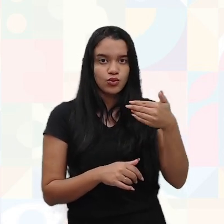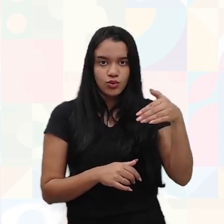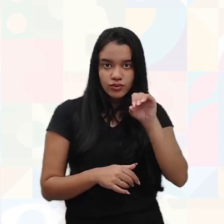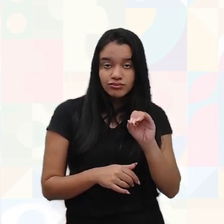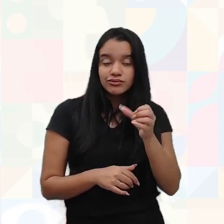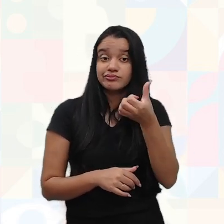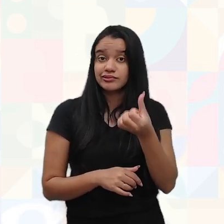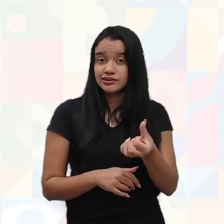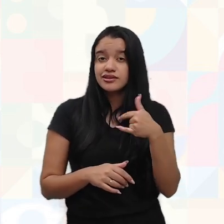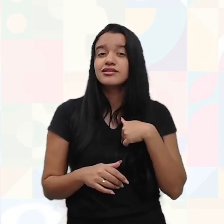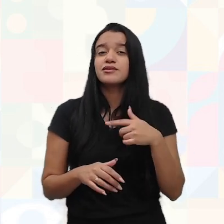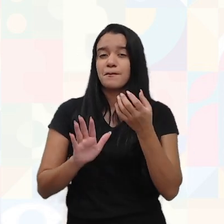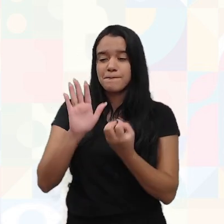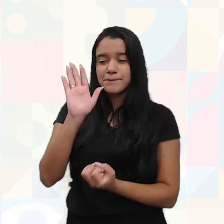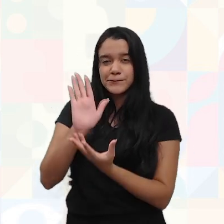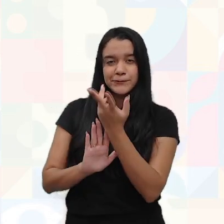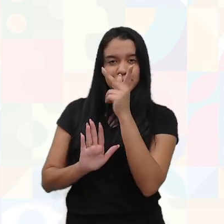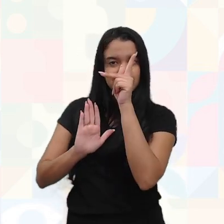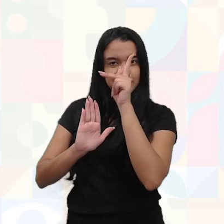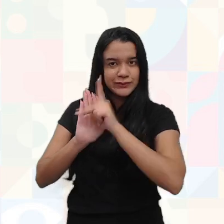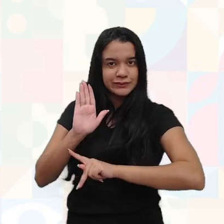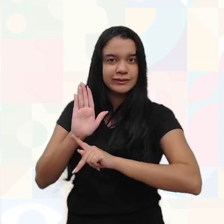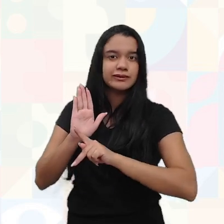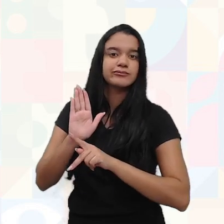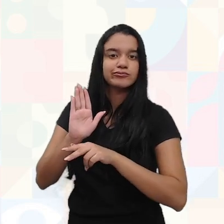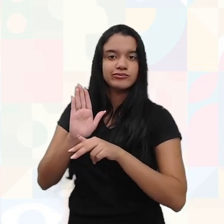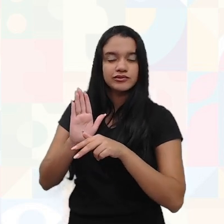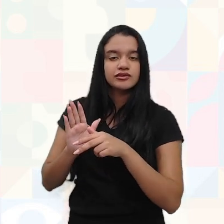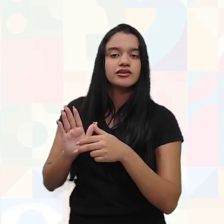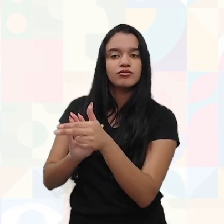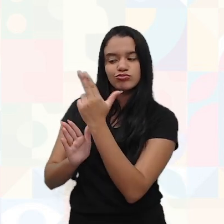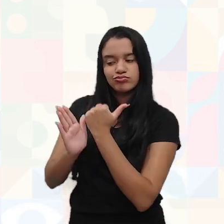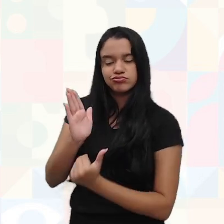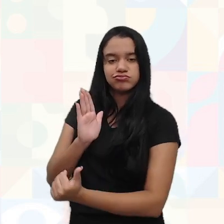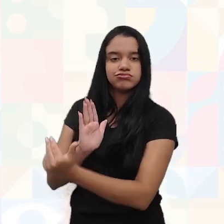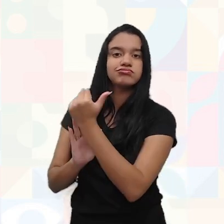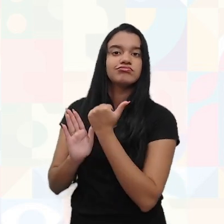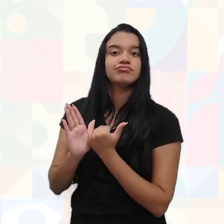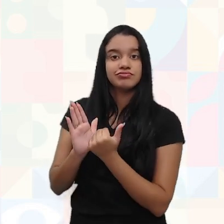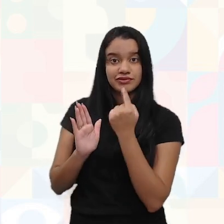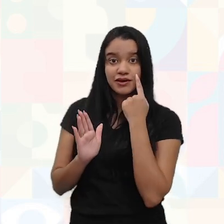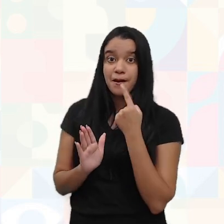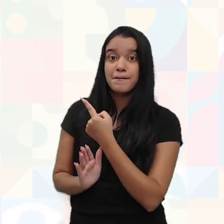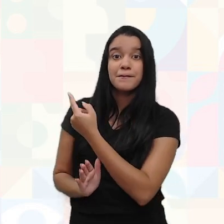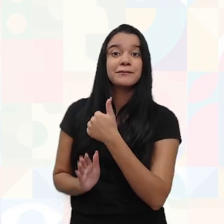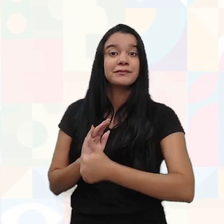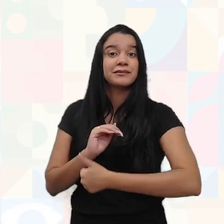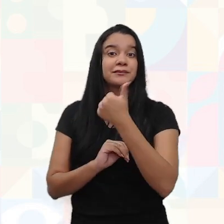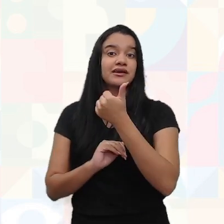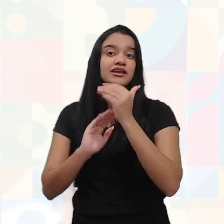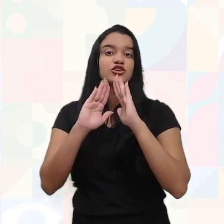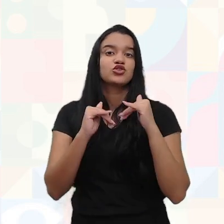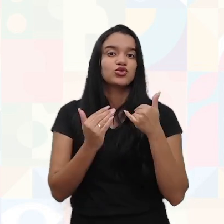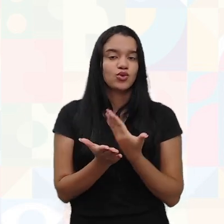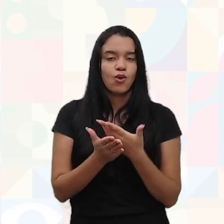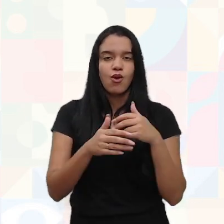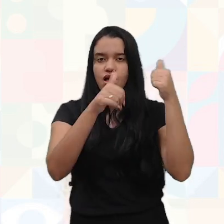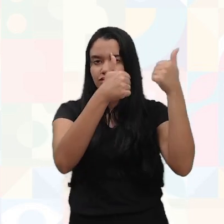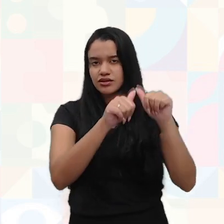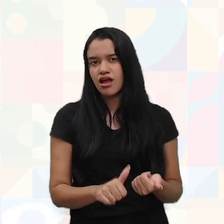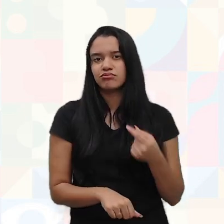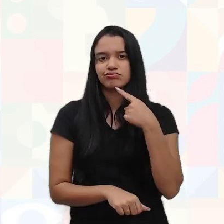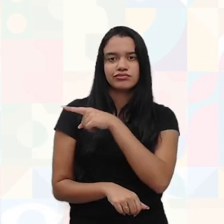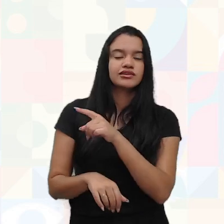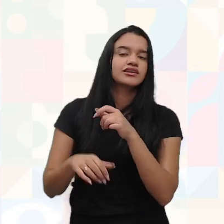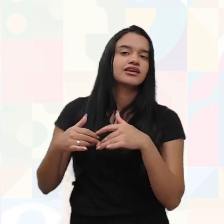ele projetou esse edifício que era a primeira grande escola de arquitetura e de arte do Brasil. Infelizmente esse prédio não existe